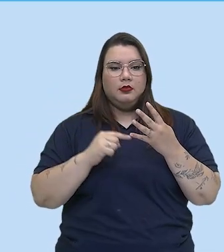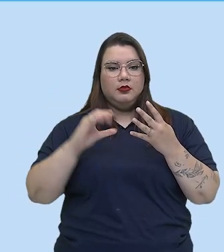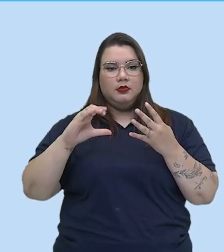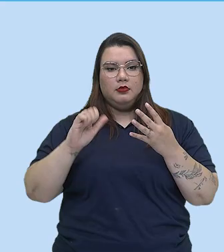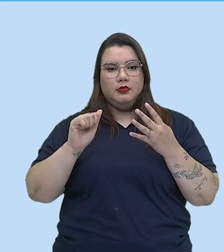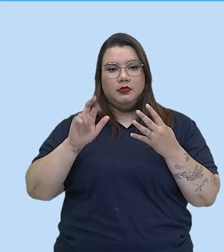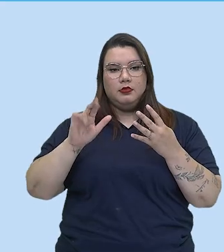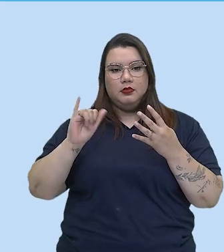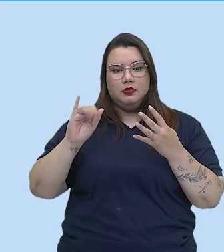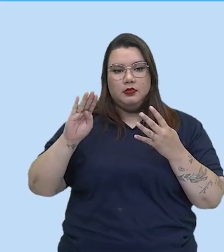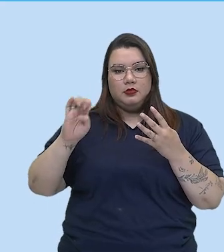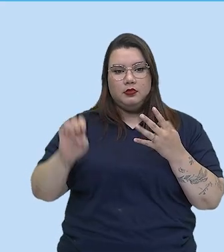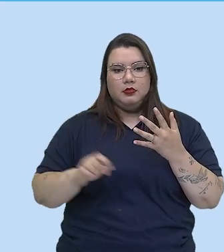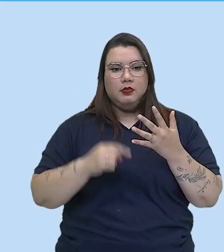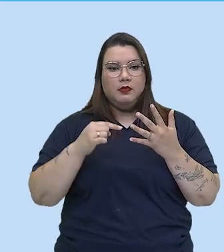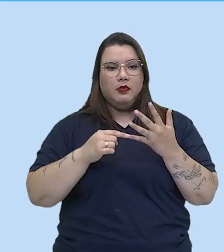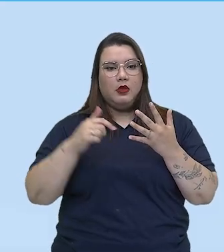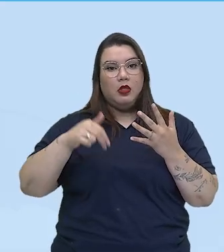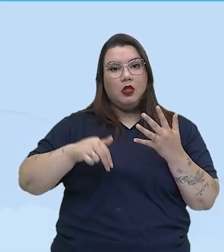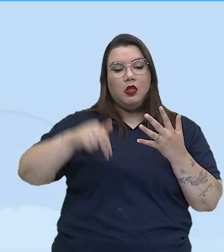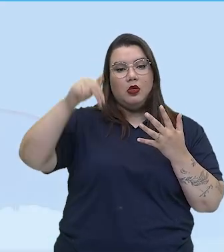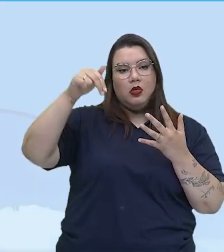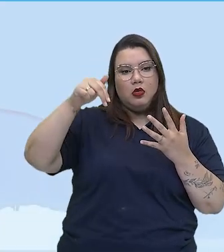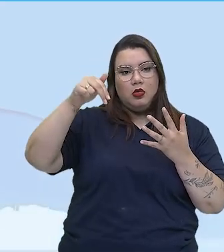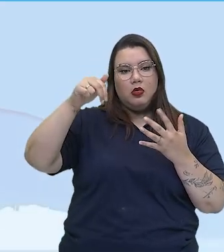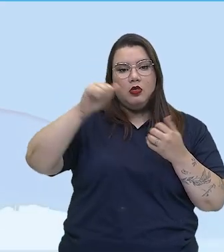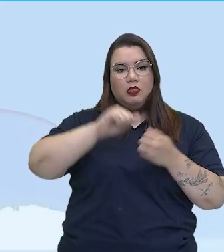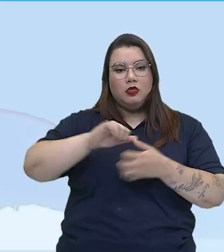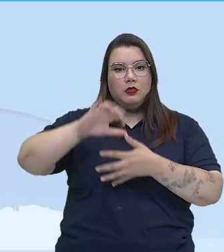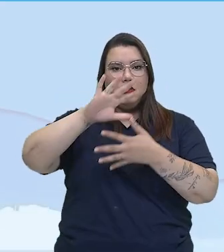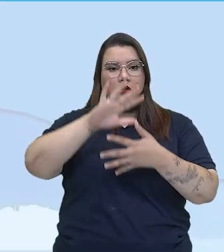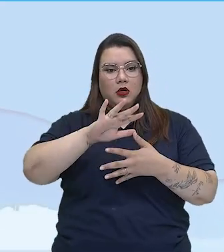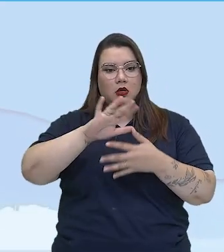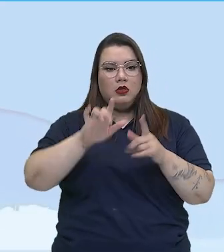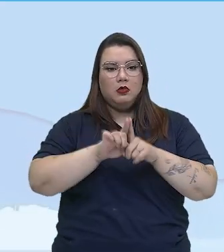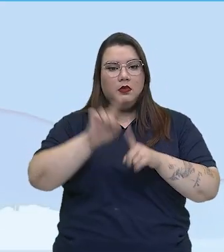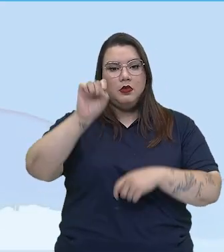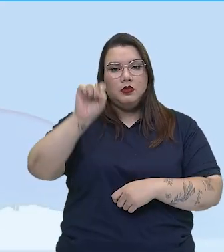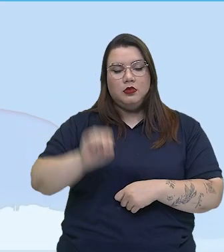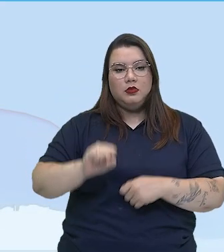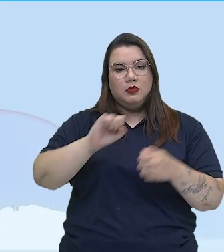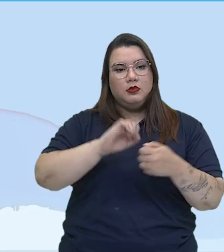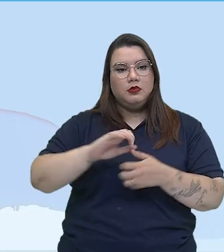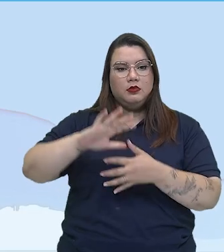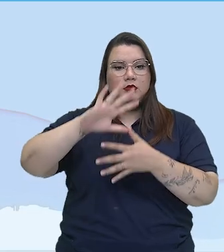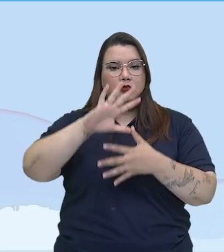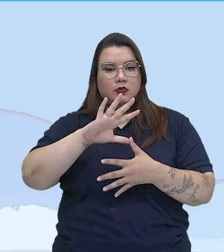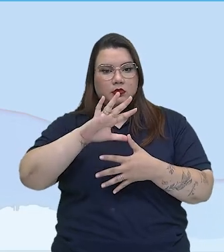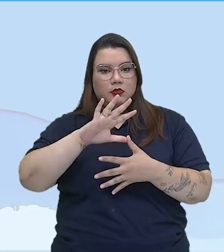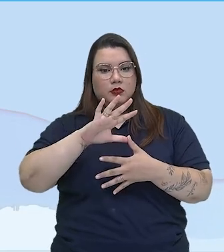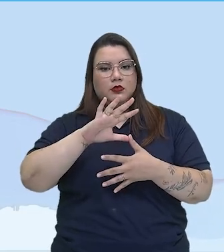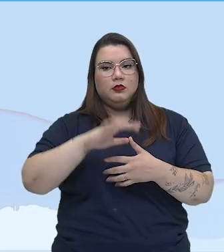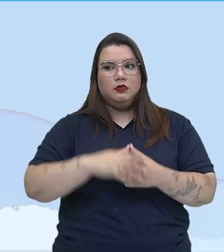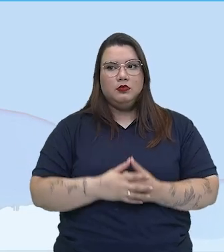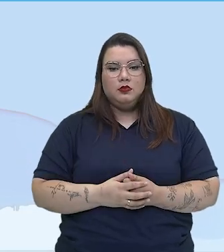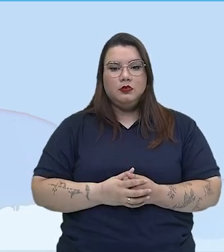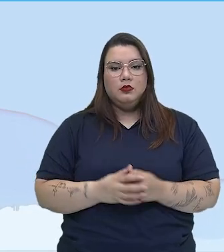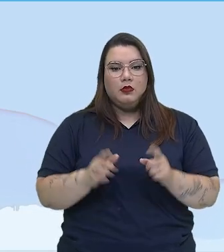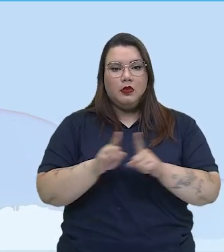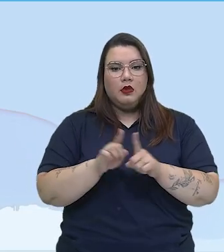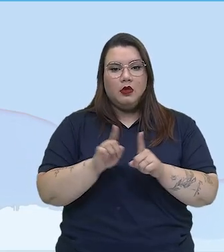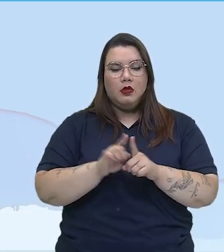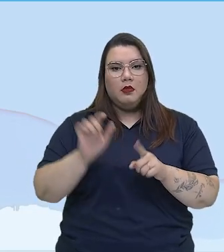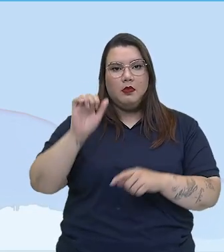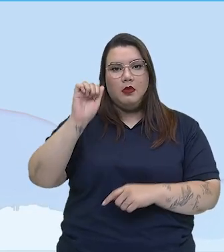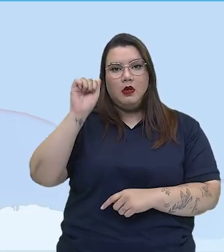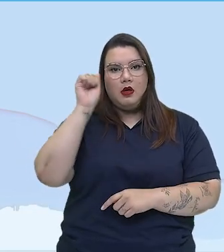Cocos, a placa do Caribe, a placa sul-americana, a placa norte-americana, a